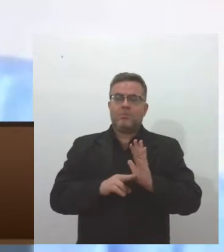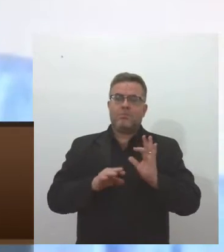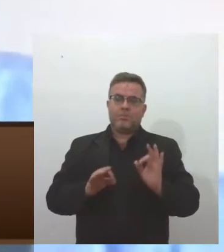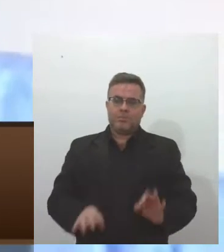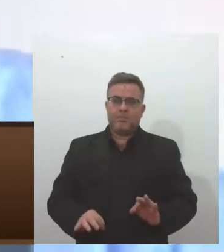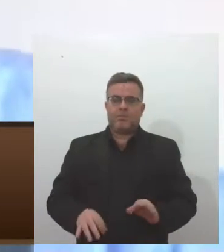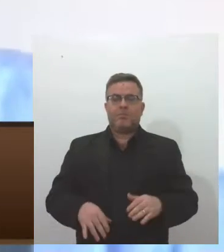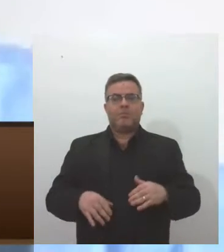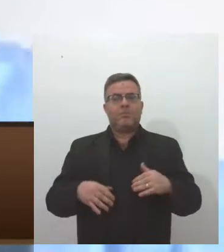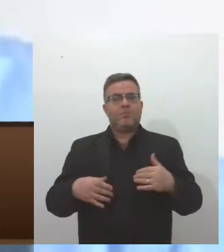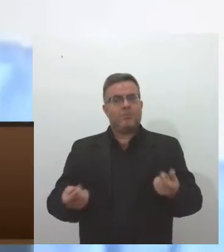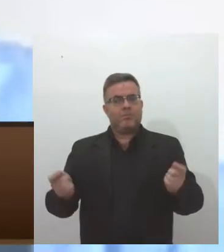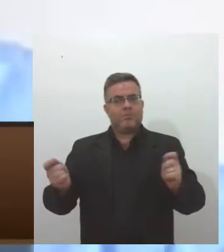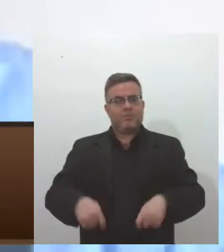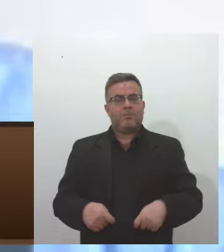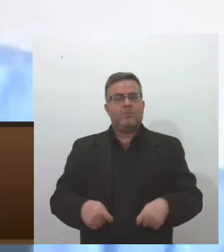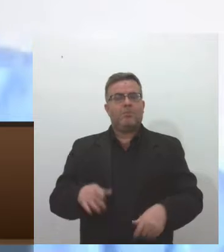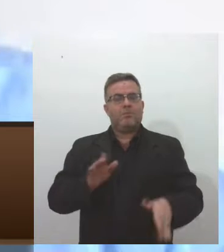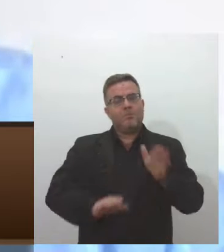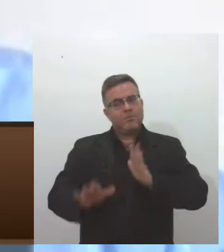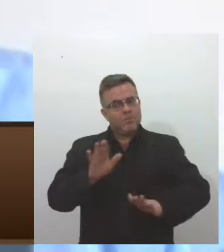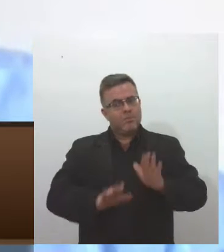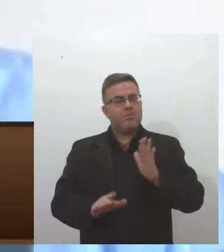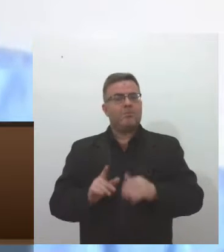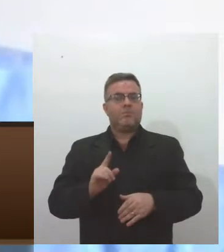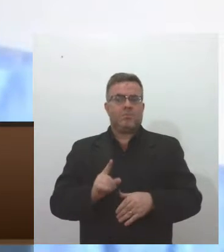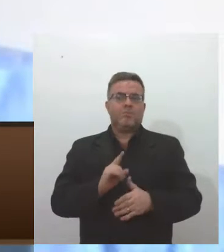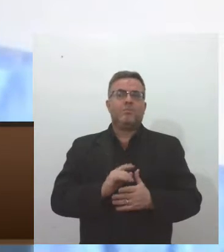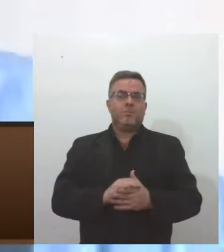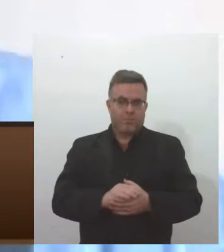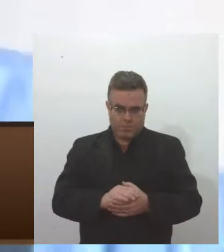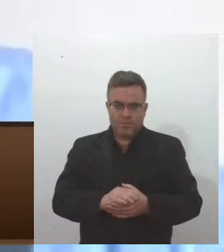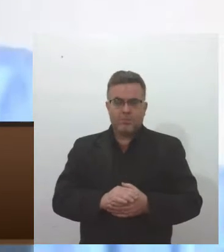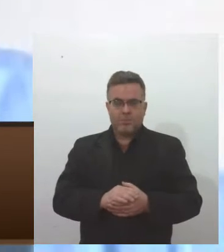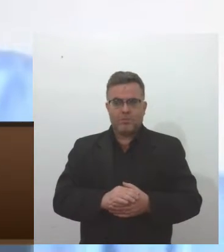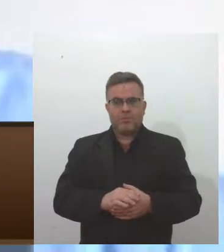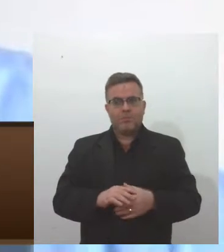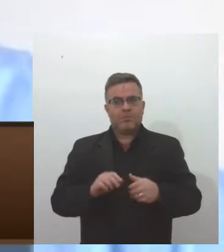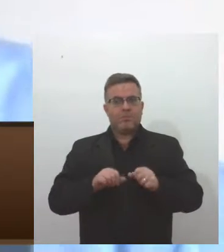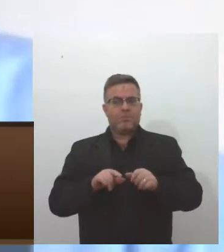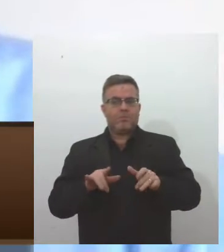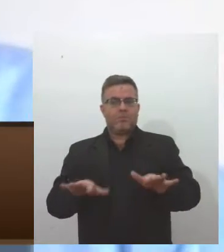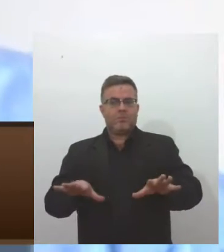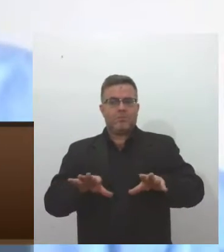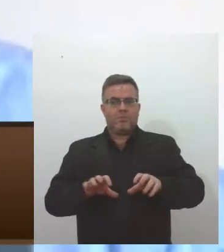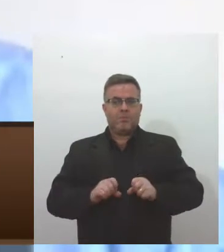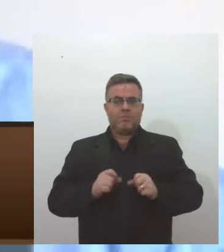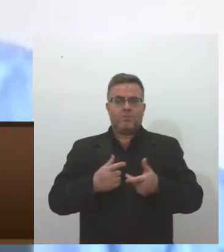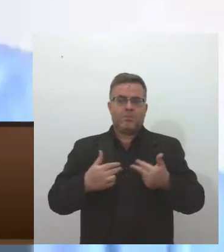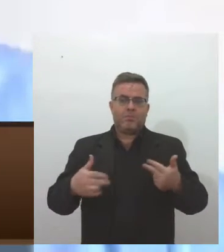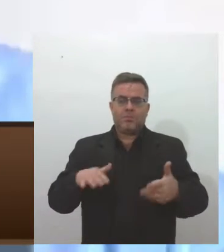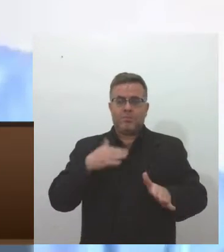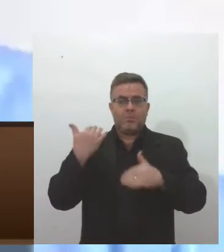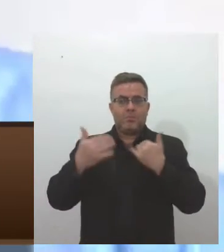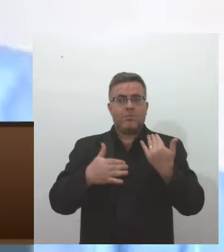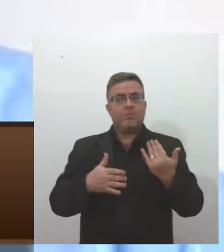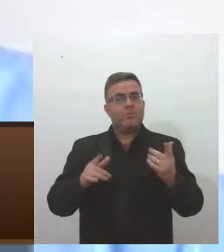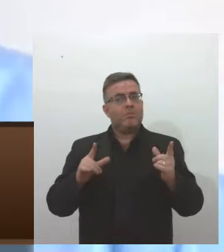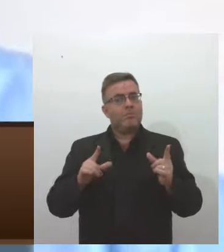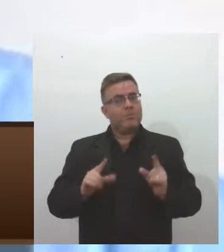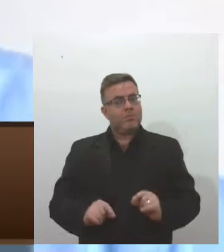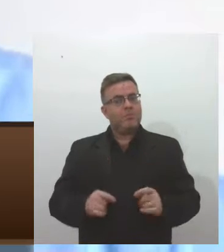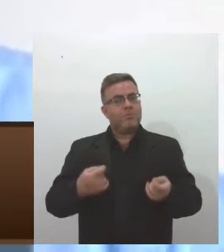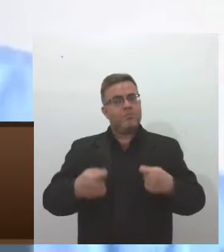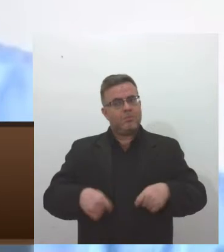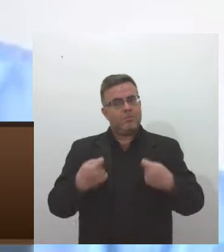esses índices diminutos, né, de contaminação, de internação e de óbitos da pandemia que